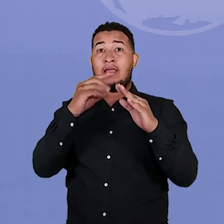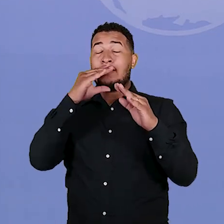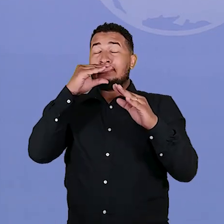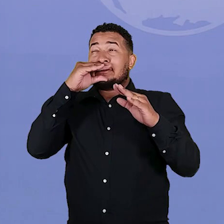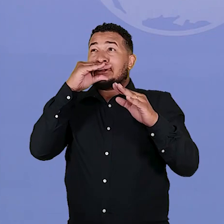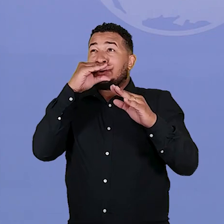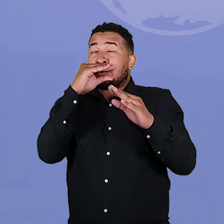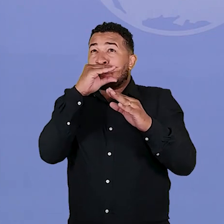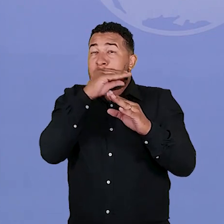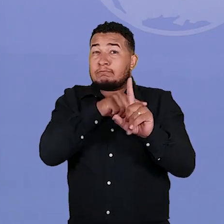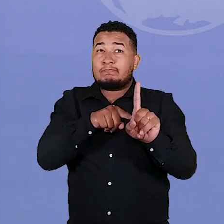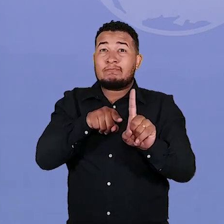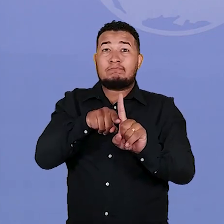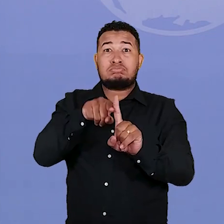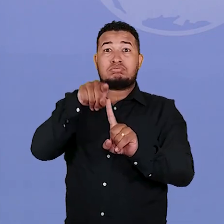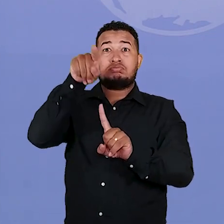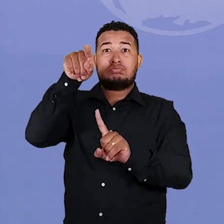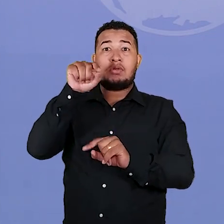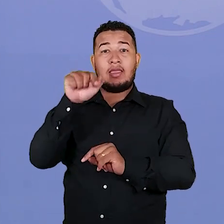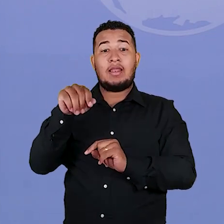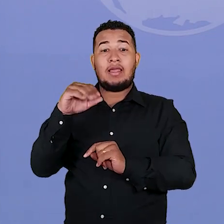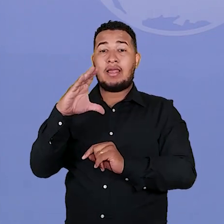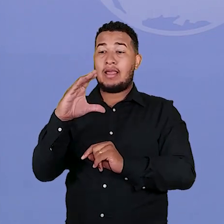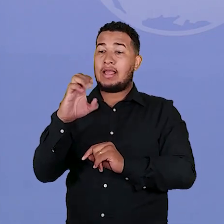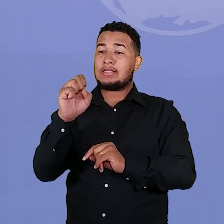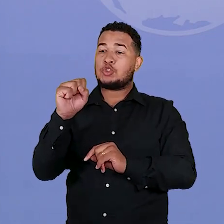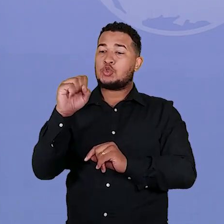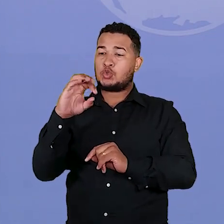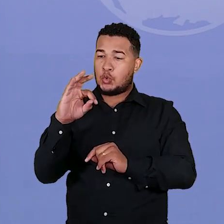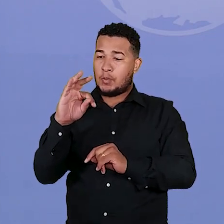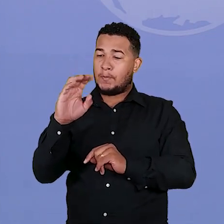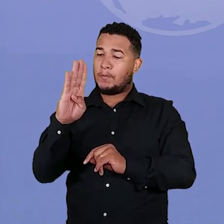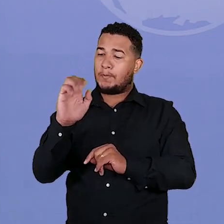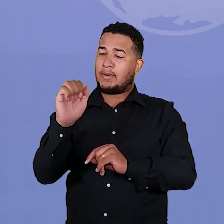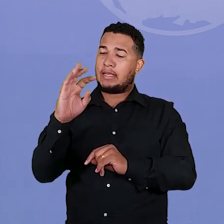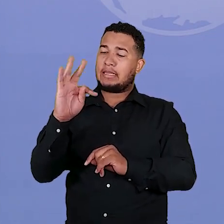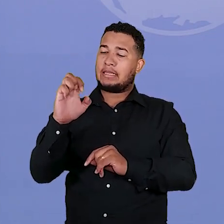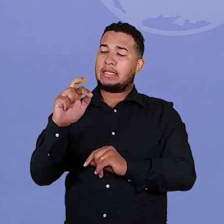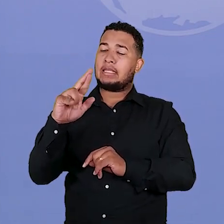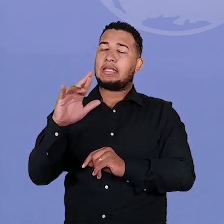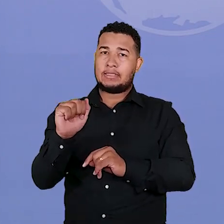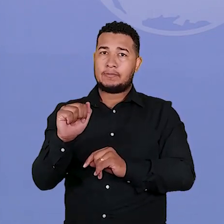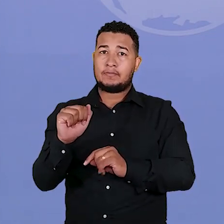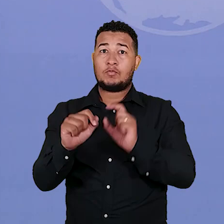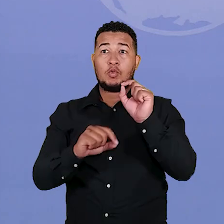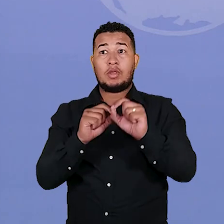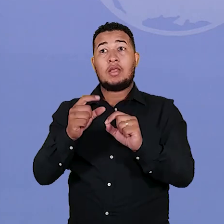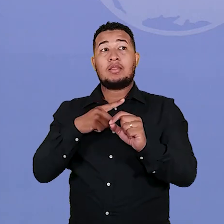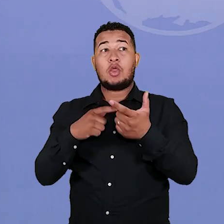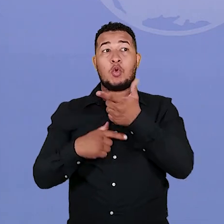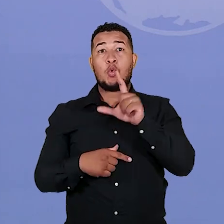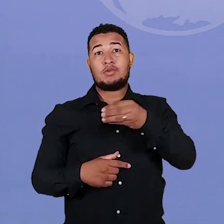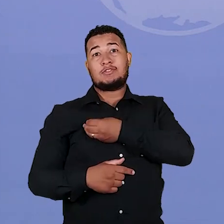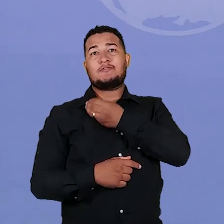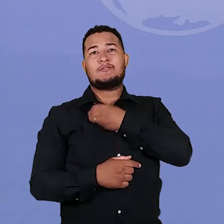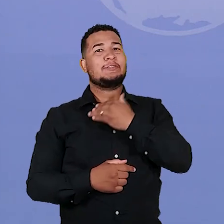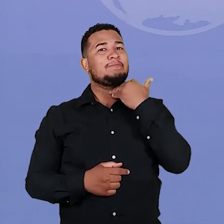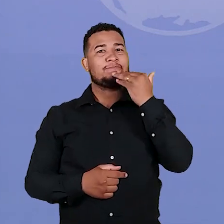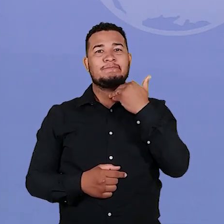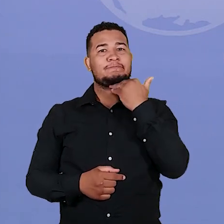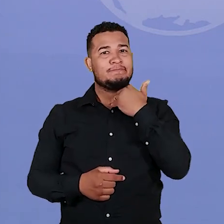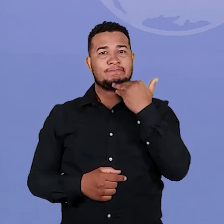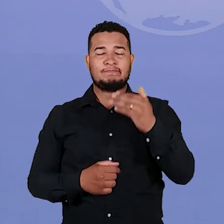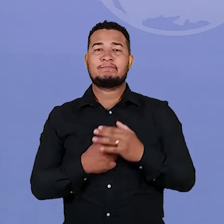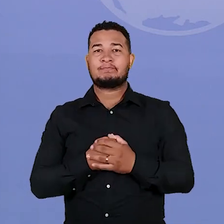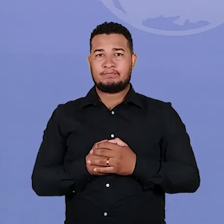tá? Em locais muito, muito quentes. Essas arqueobactérias, elas conseguem viver ali. Só que outros seres